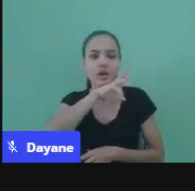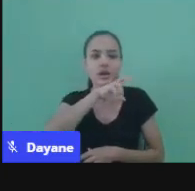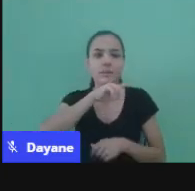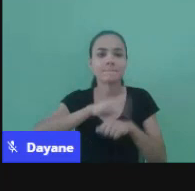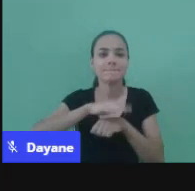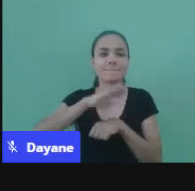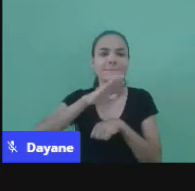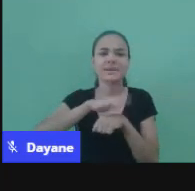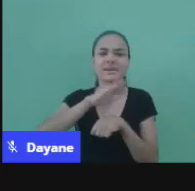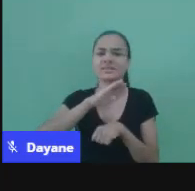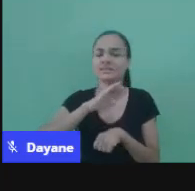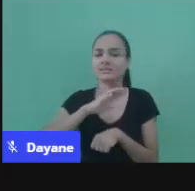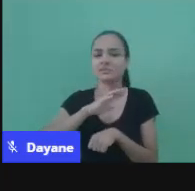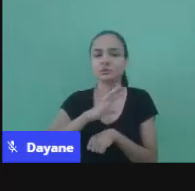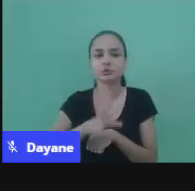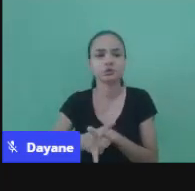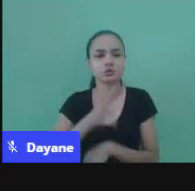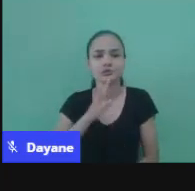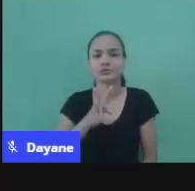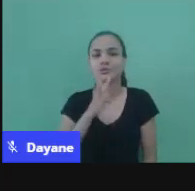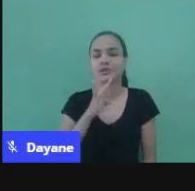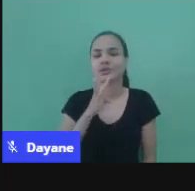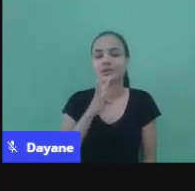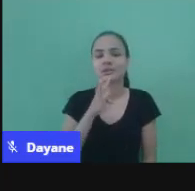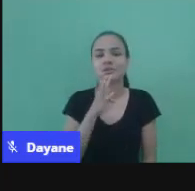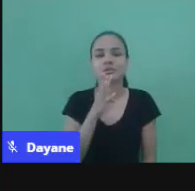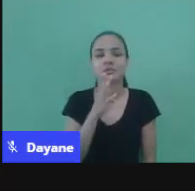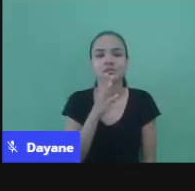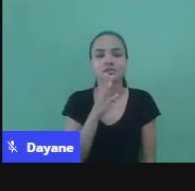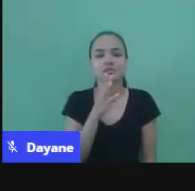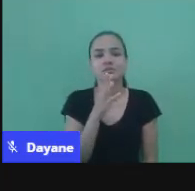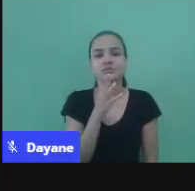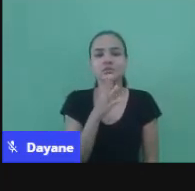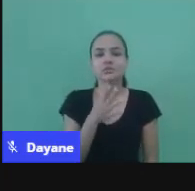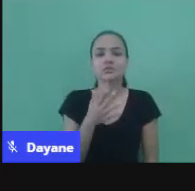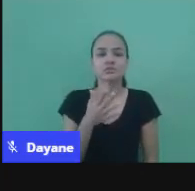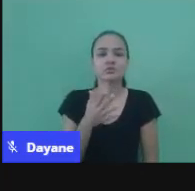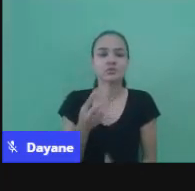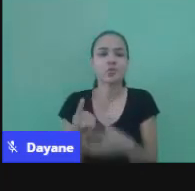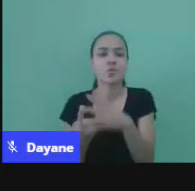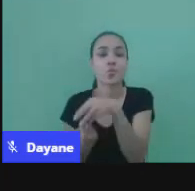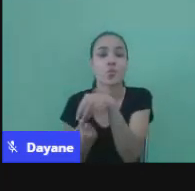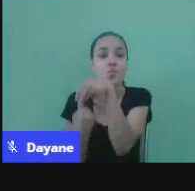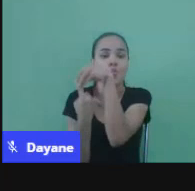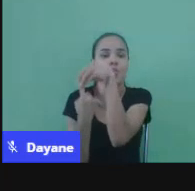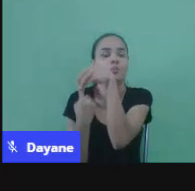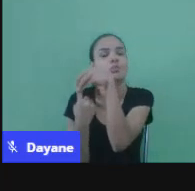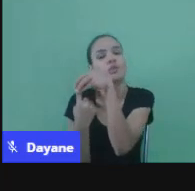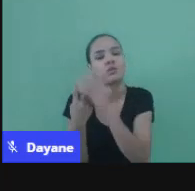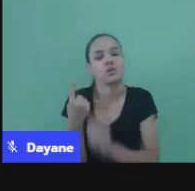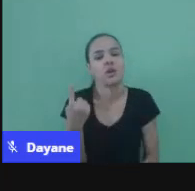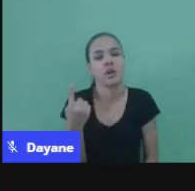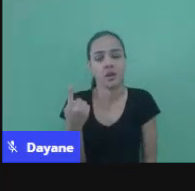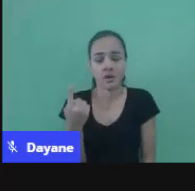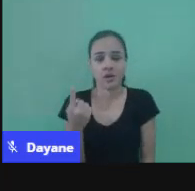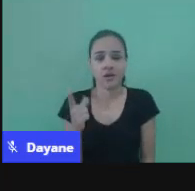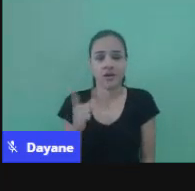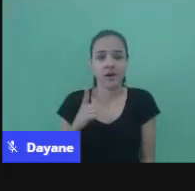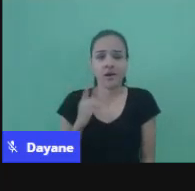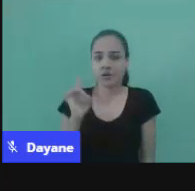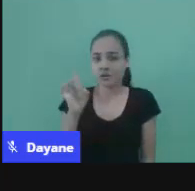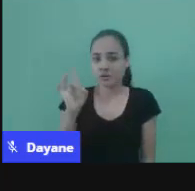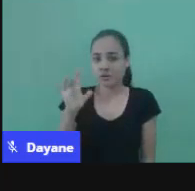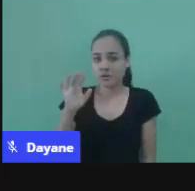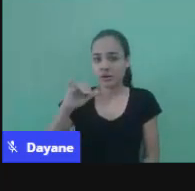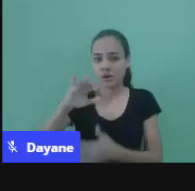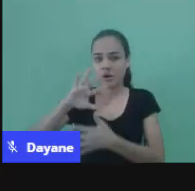um exemplo magnífico da fauna brasileira, um animal único que ocorre só nas Américas, né?